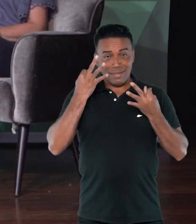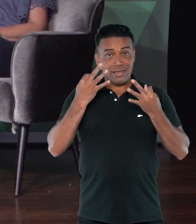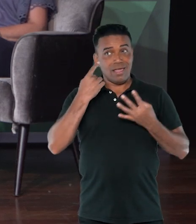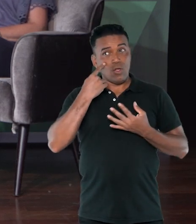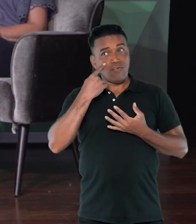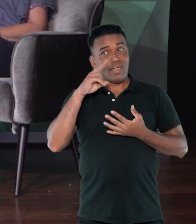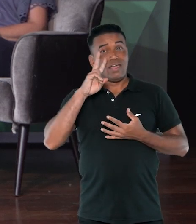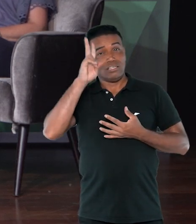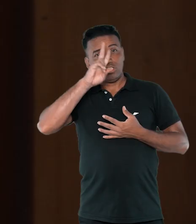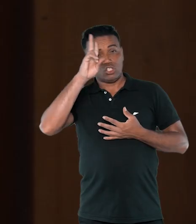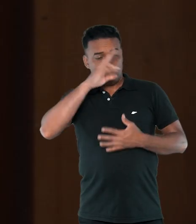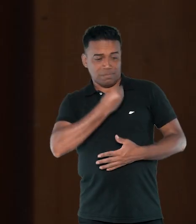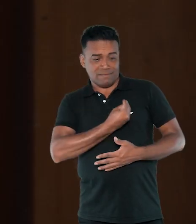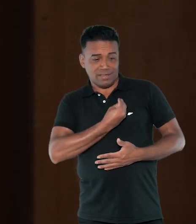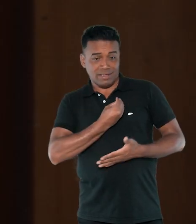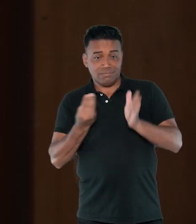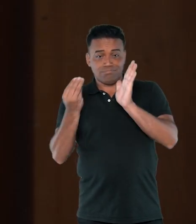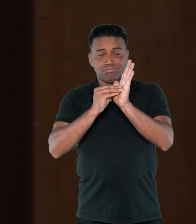de vista. E ela voltou.